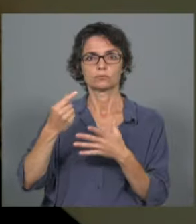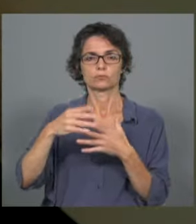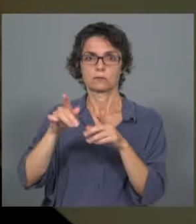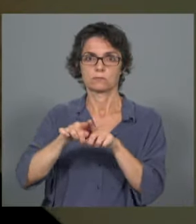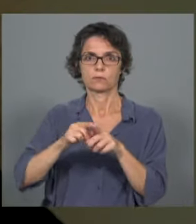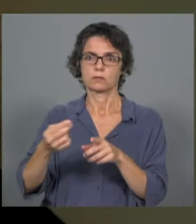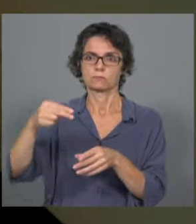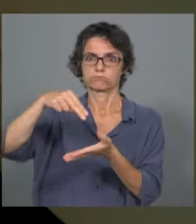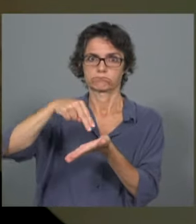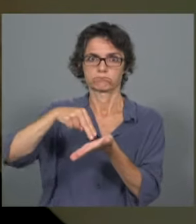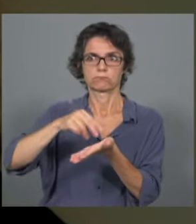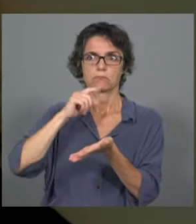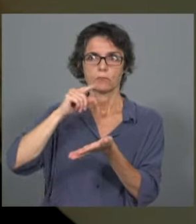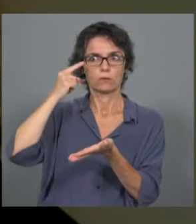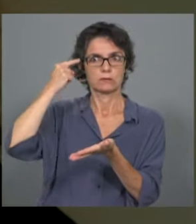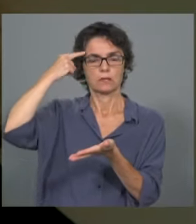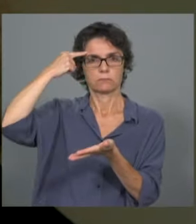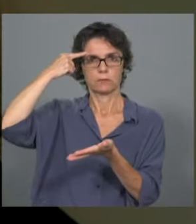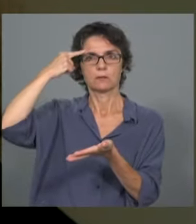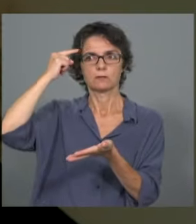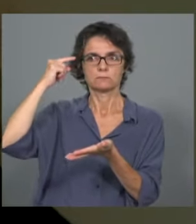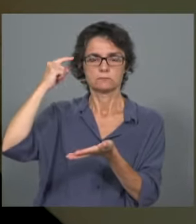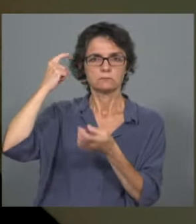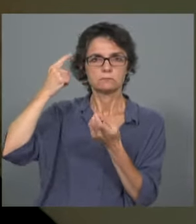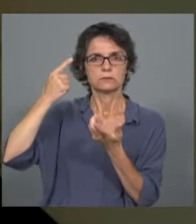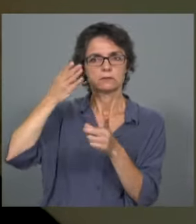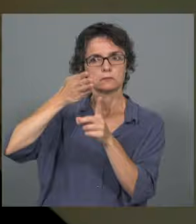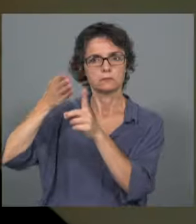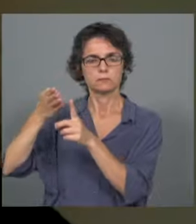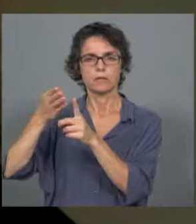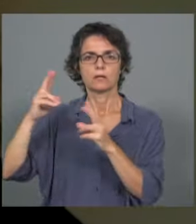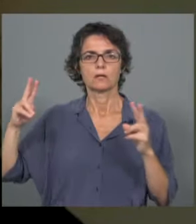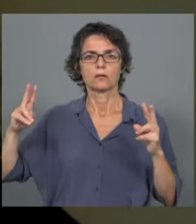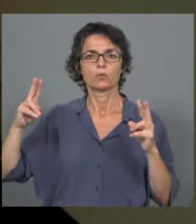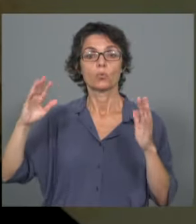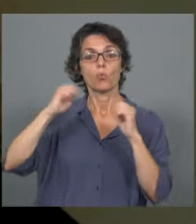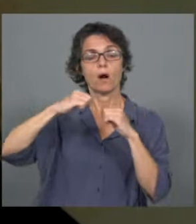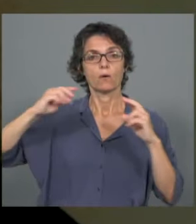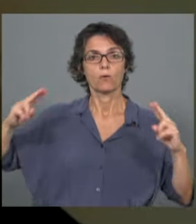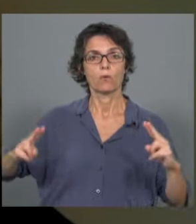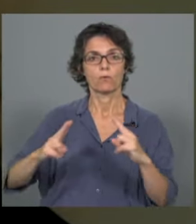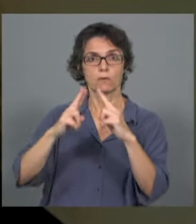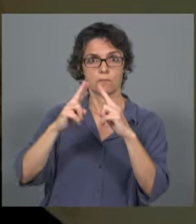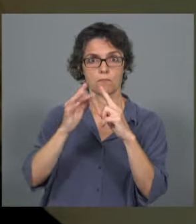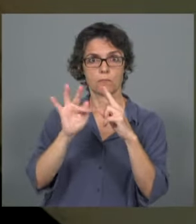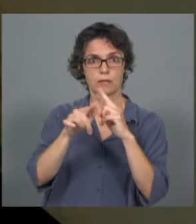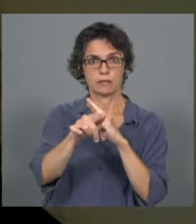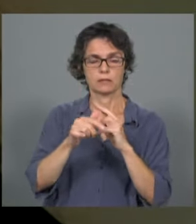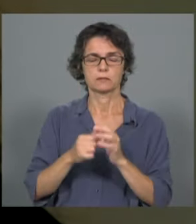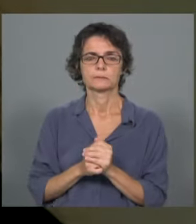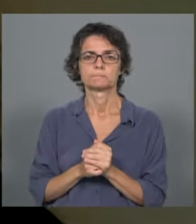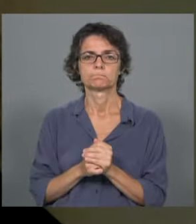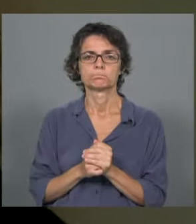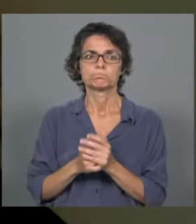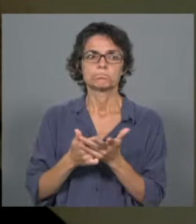podem pensar nestas metas também que foram estabelecidas no Acordo de Paris e claro que nós